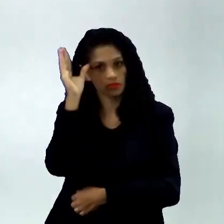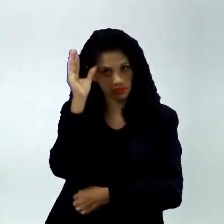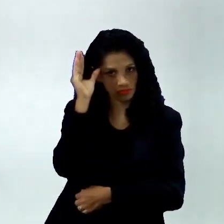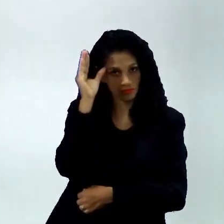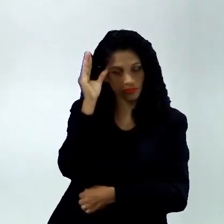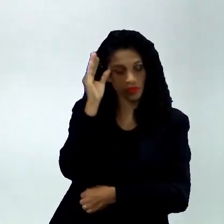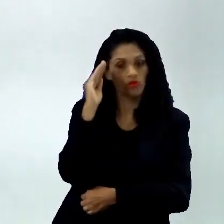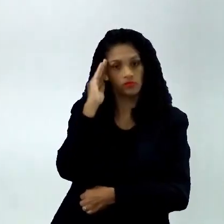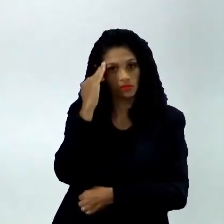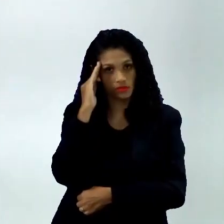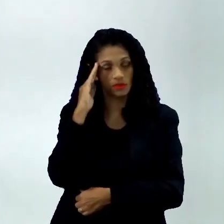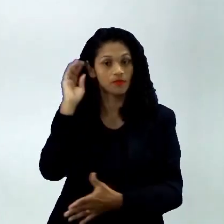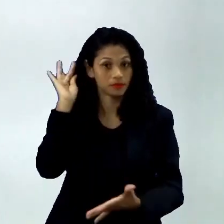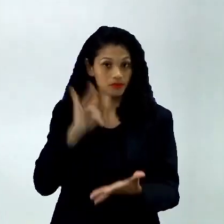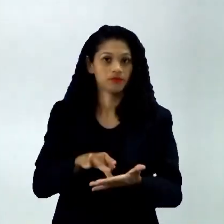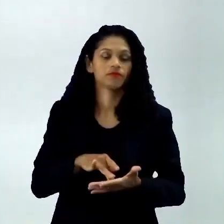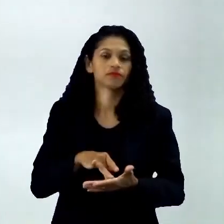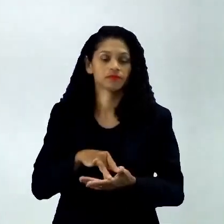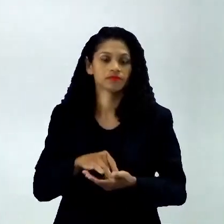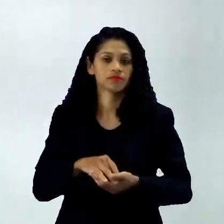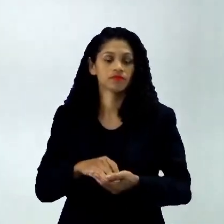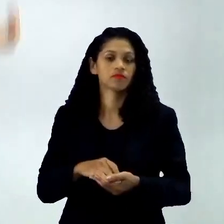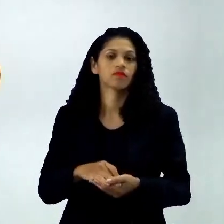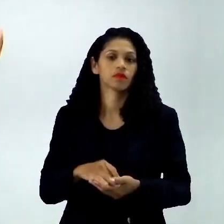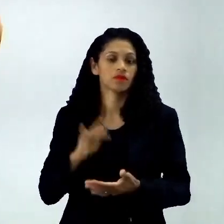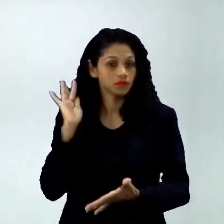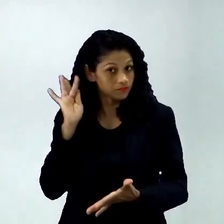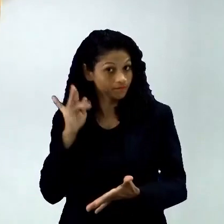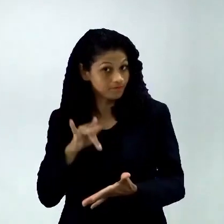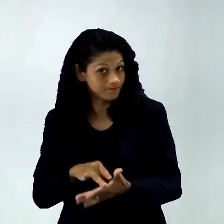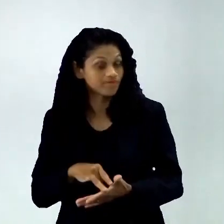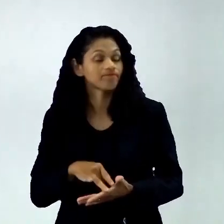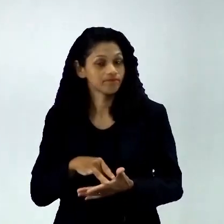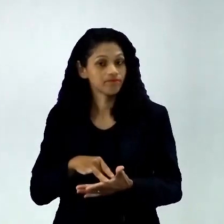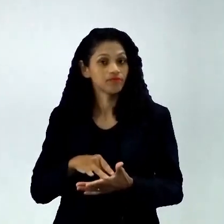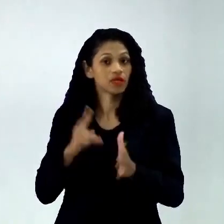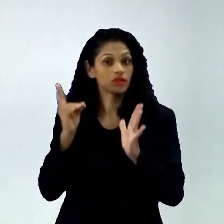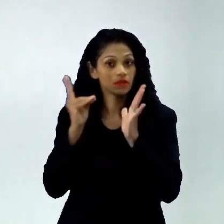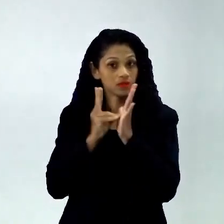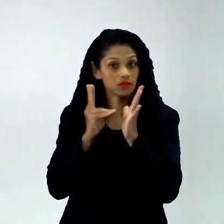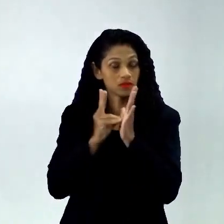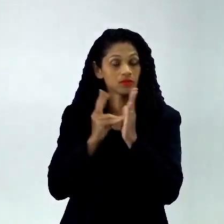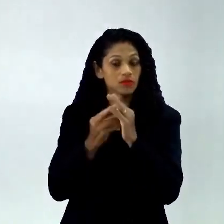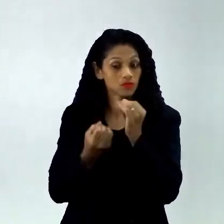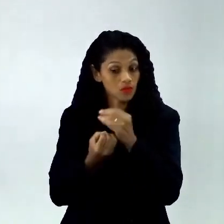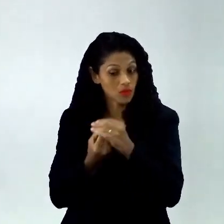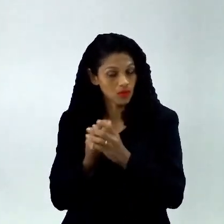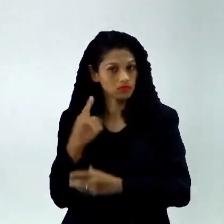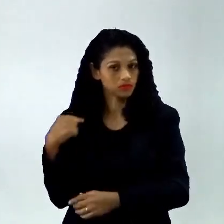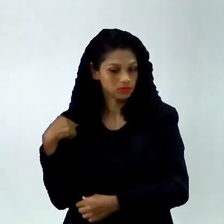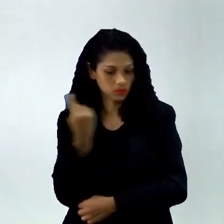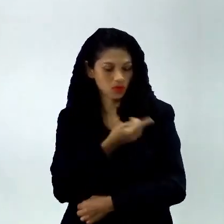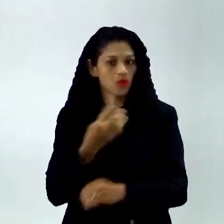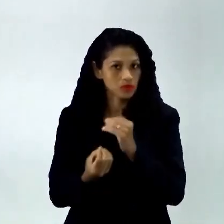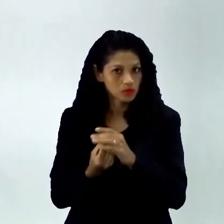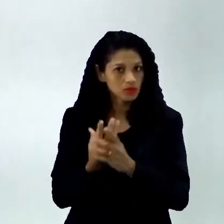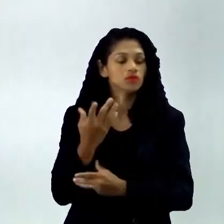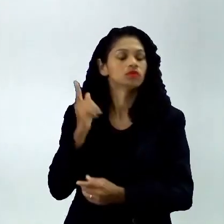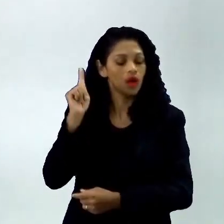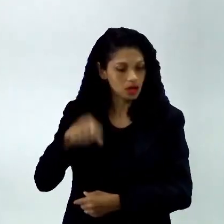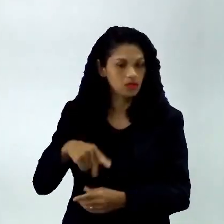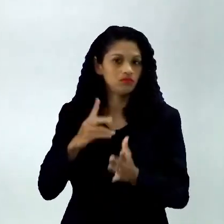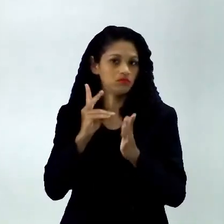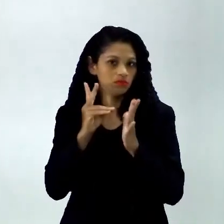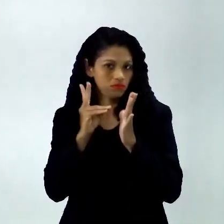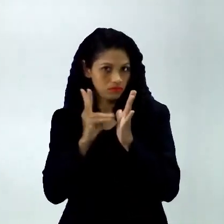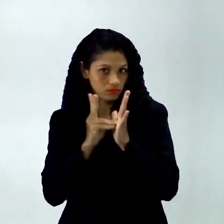são os nossos saberes reais. Então, sabendo que a nossa vertente ela é indígena, então é importante a gente fazer esse resgate, essa busca. E fazer esse